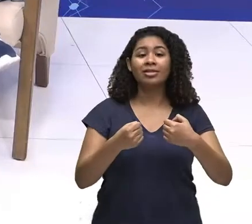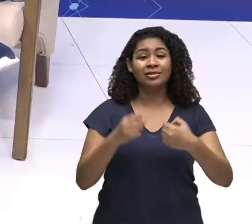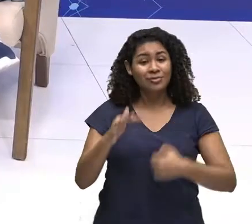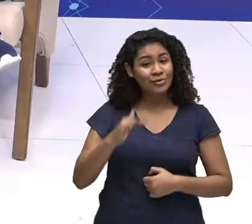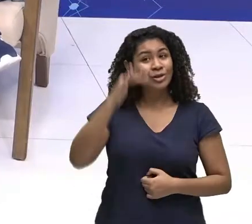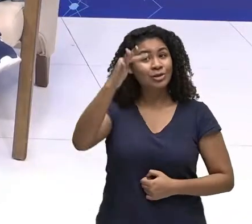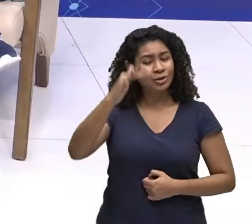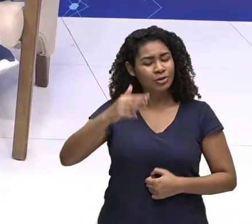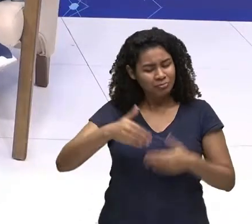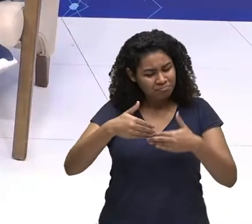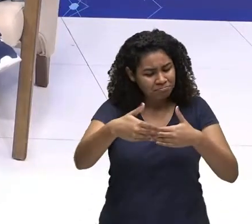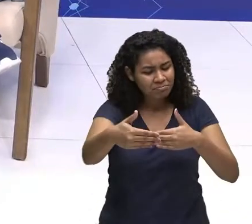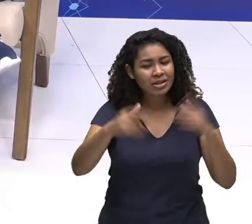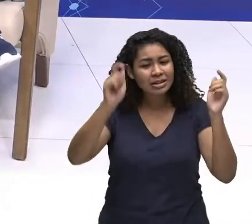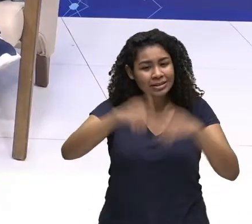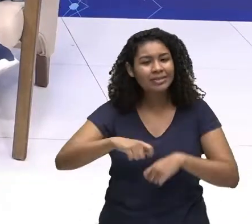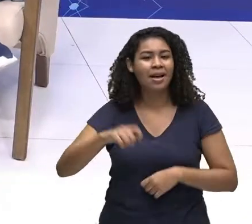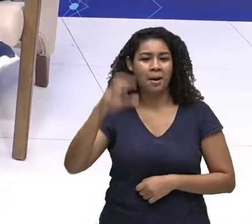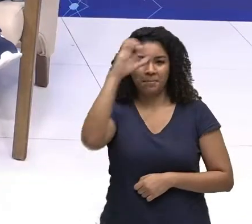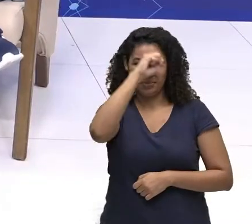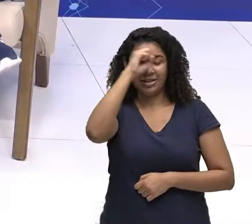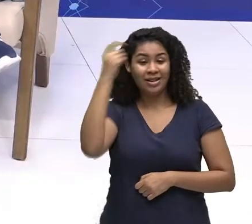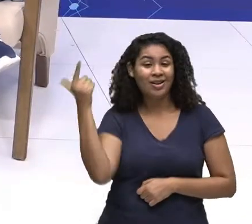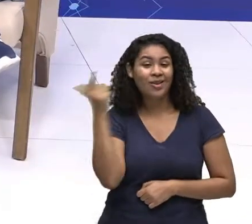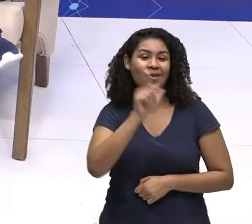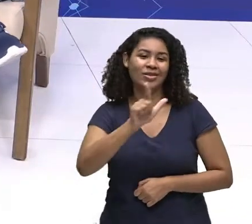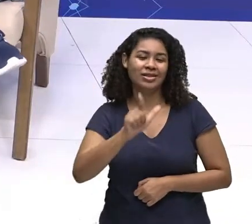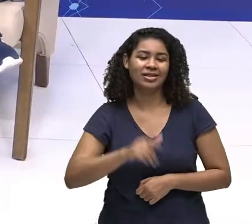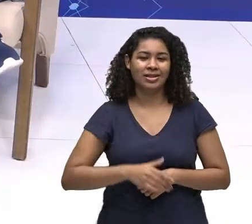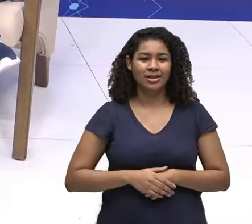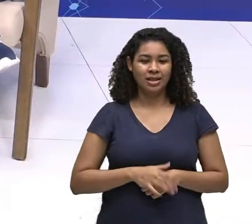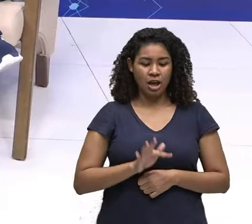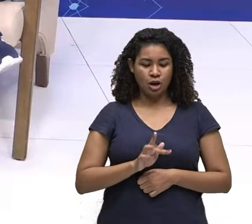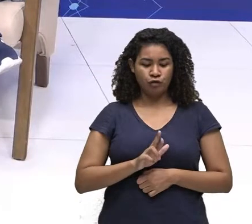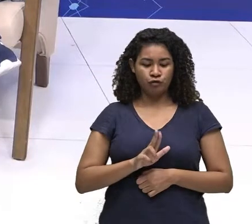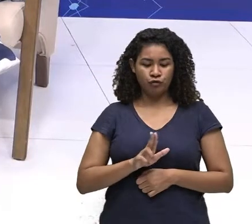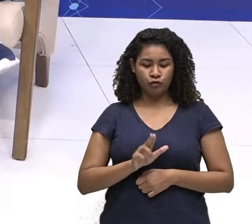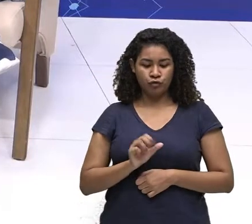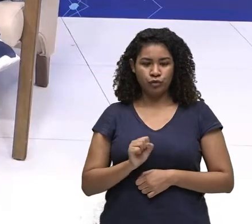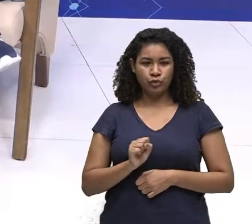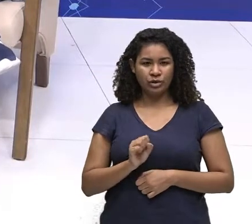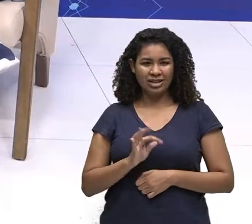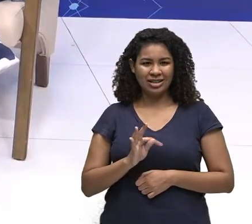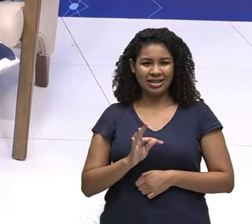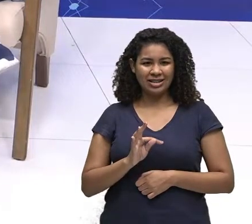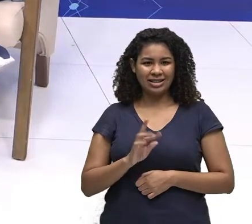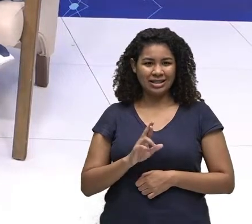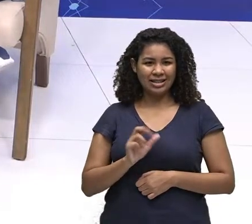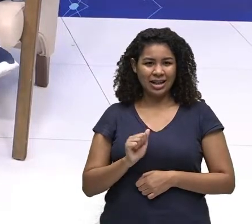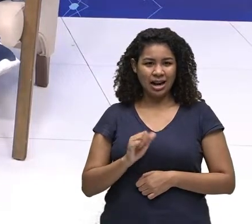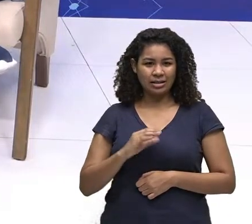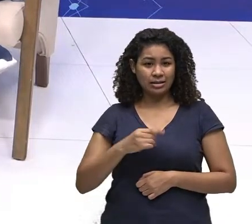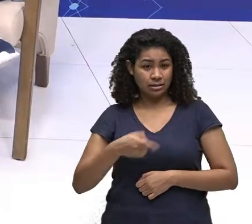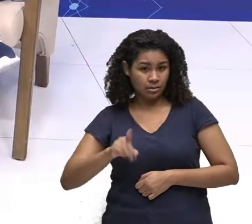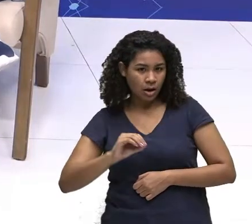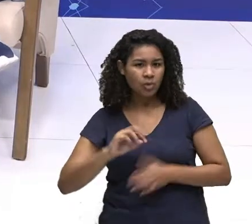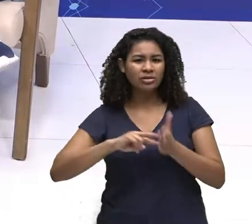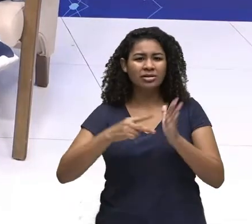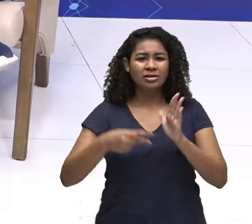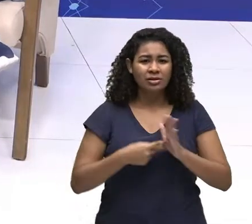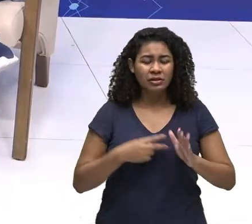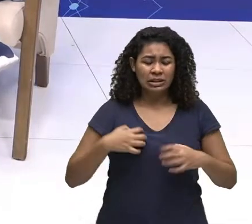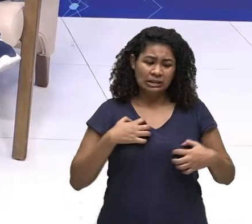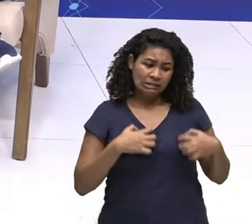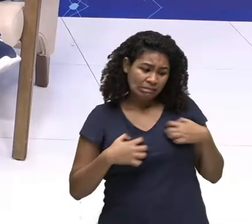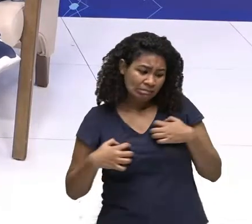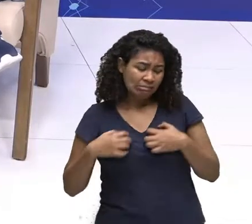hora vai dar certo. A frustração não é um ponto de chegada, né? É um aprendizado para que a gente consiga se fortalecer. Isso em amplos aspectos, né?